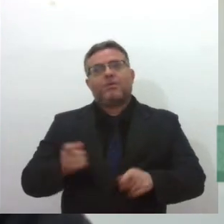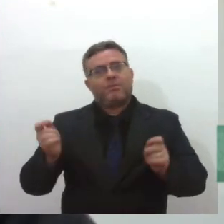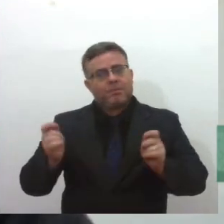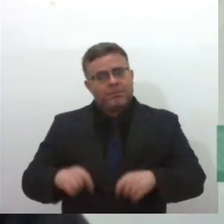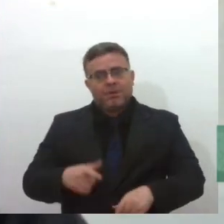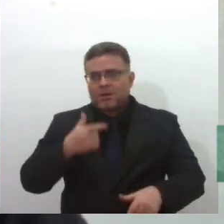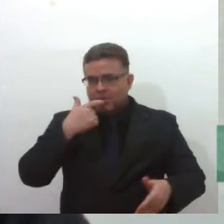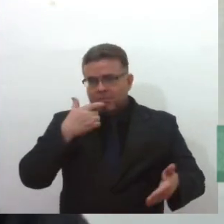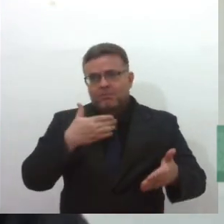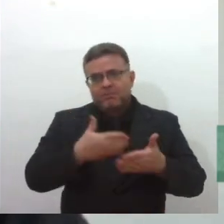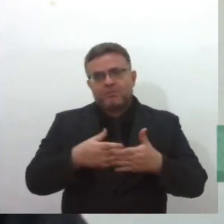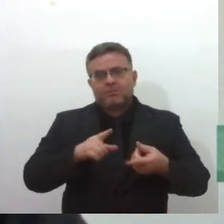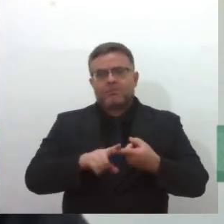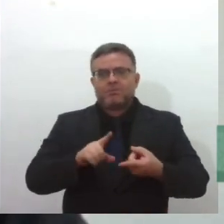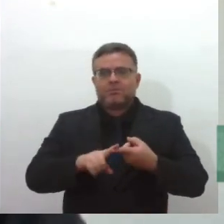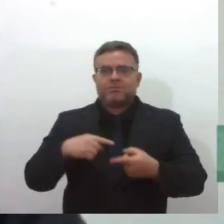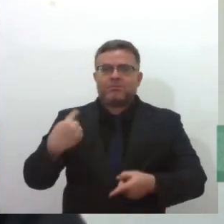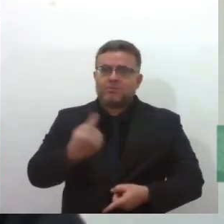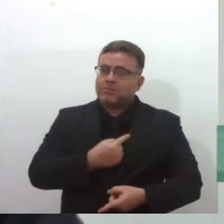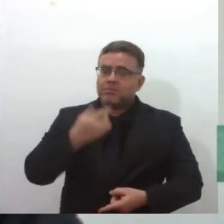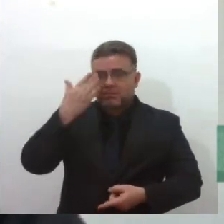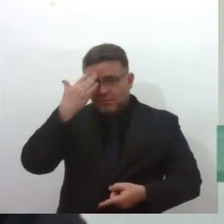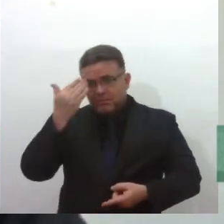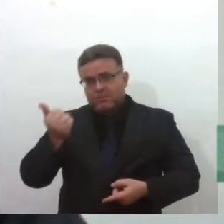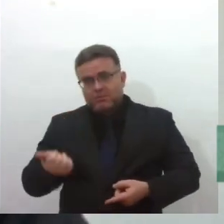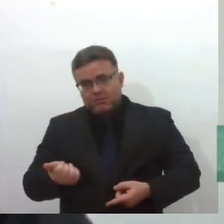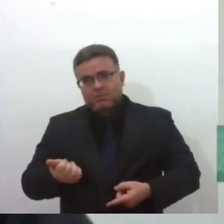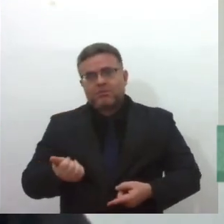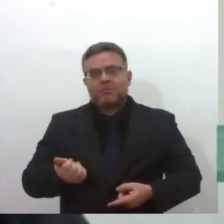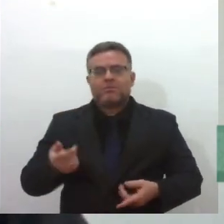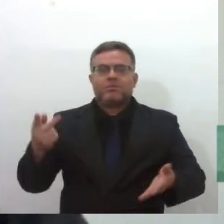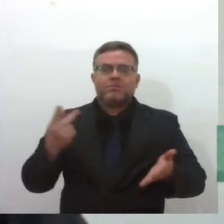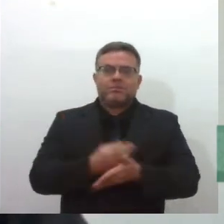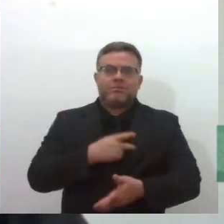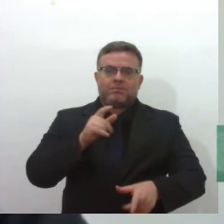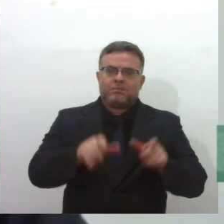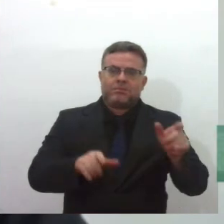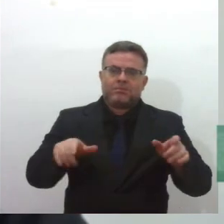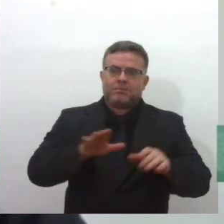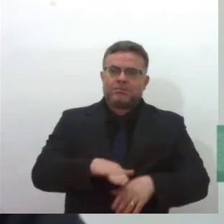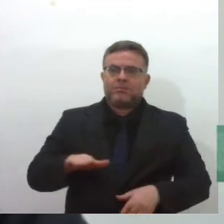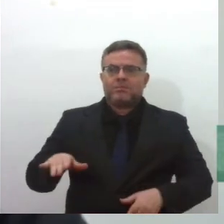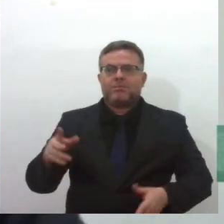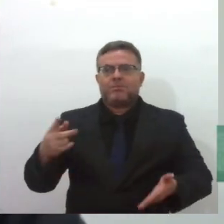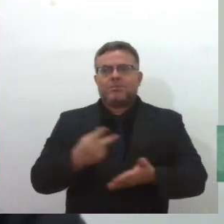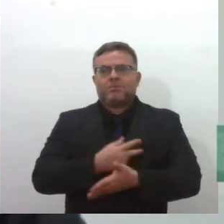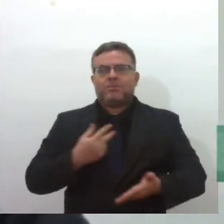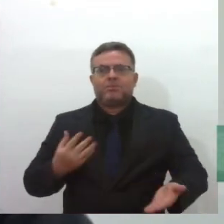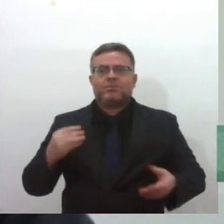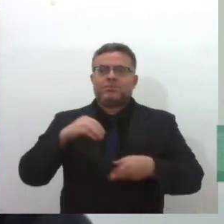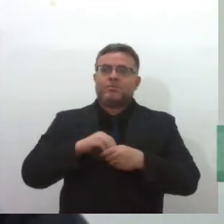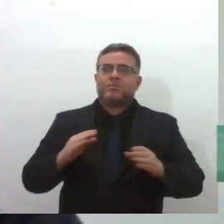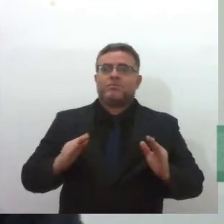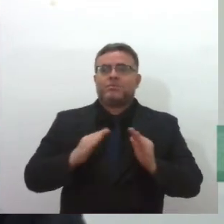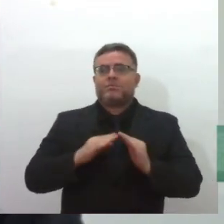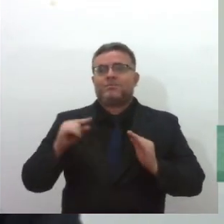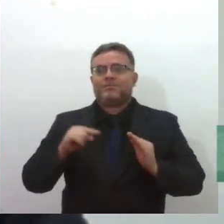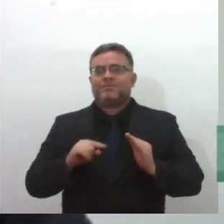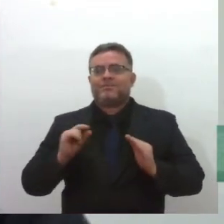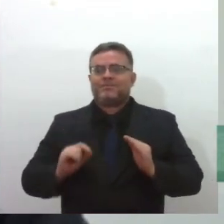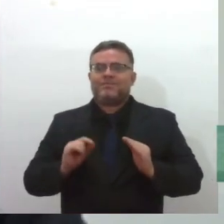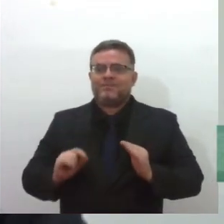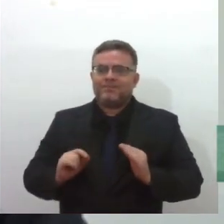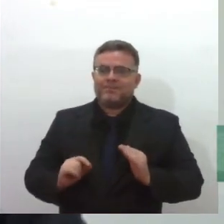próximas. E nós sabemos que as vítimas, as maiores vítimas, elas estão na própria casa do